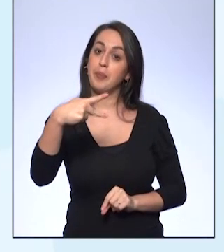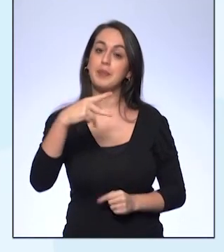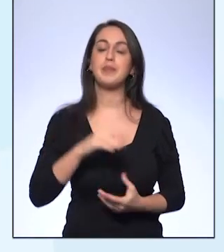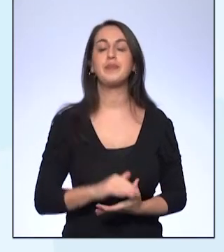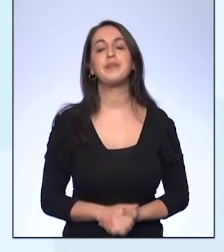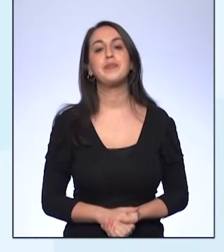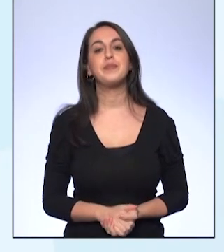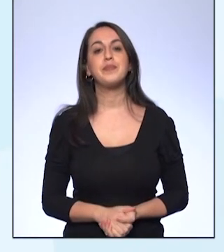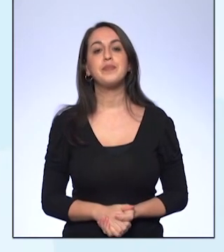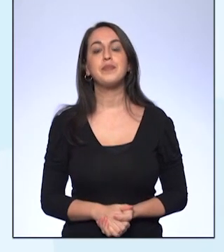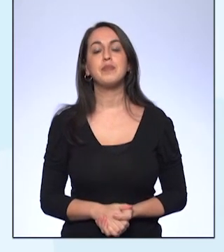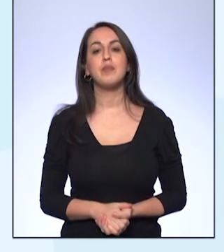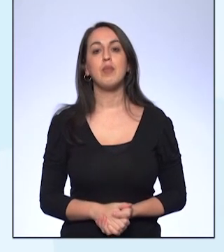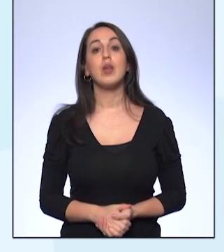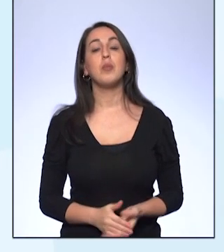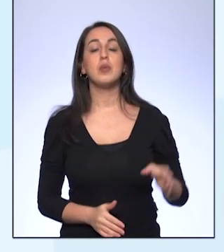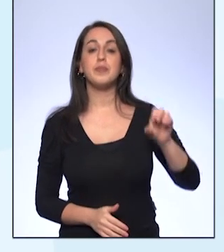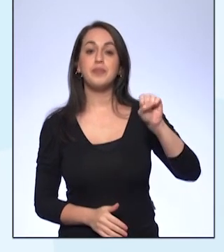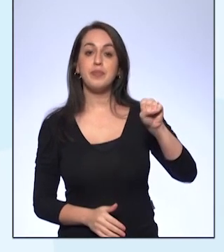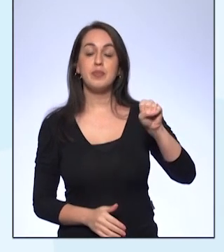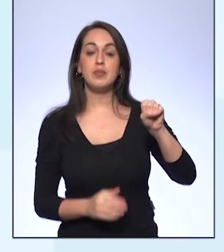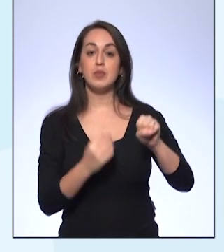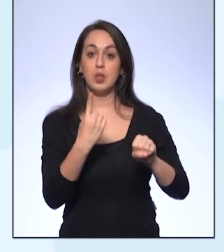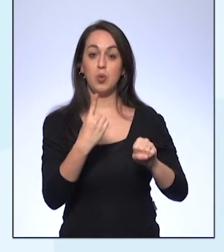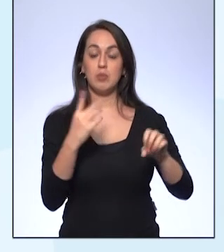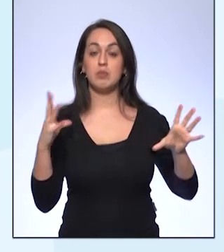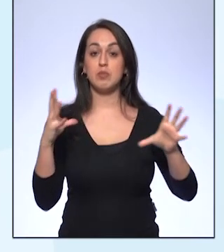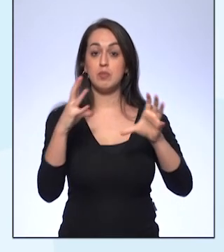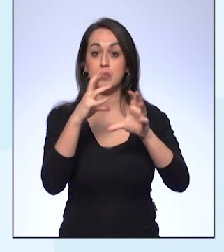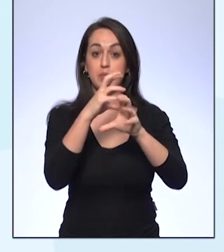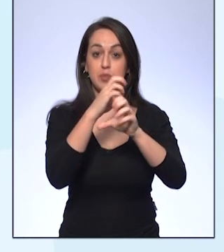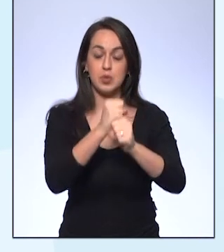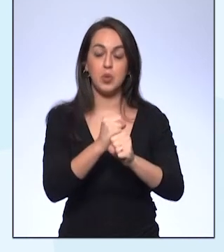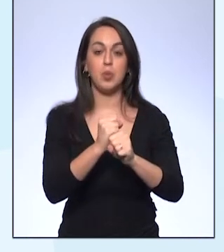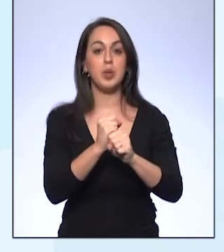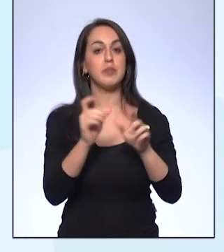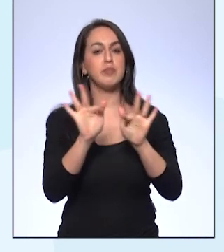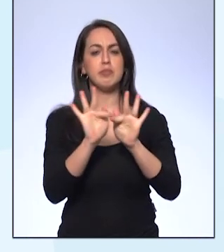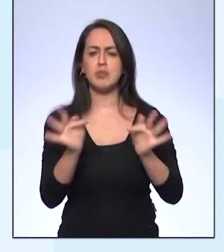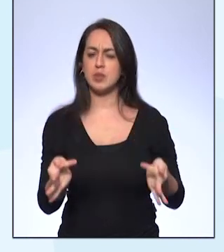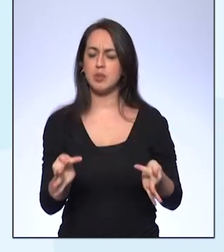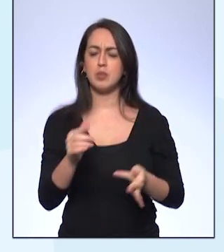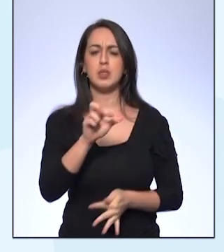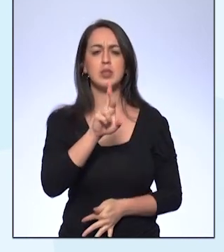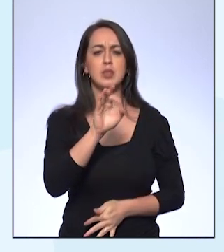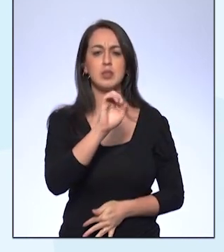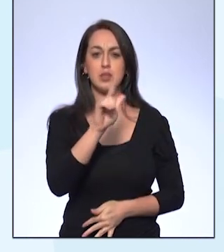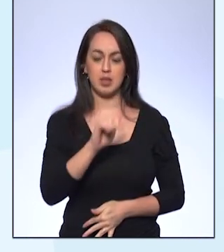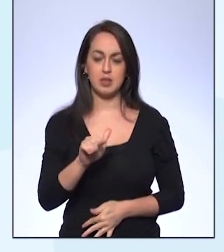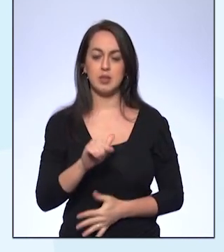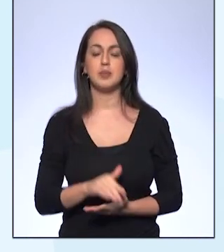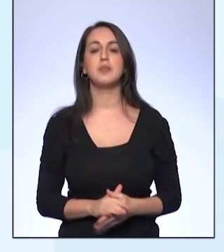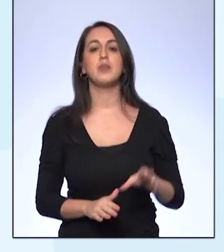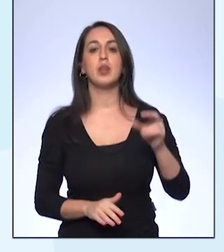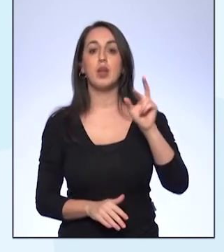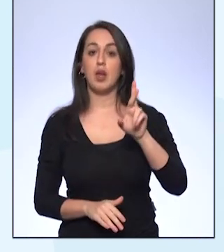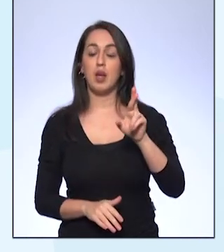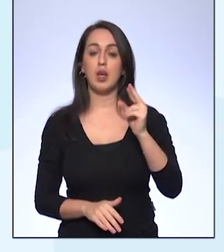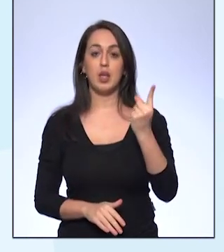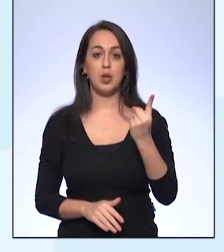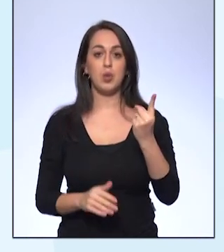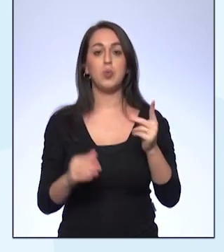bem. Lembra, S1 é a soma simples das raízes. Então, eu pego R1, somo